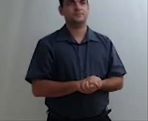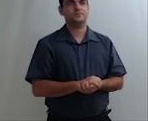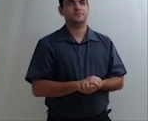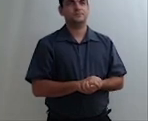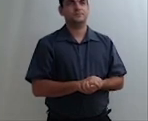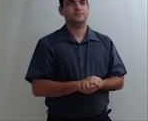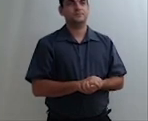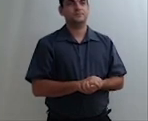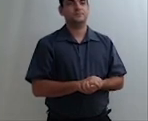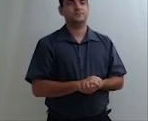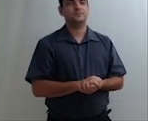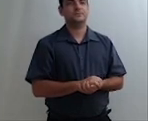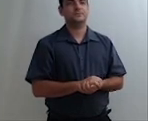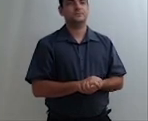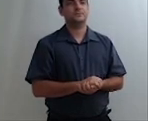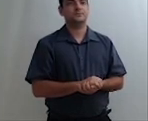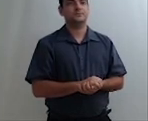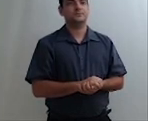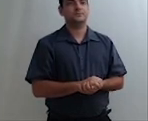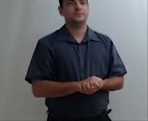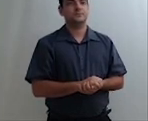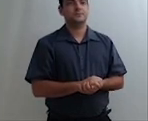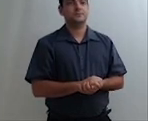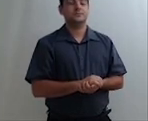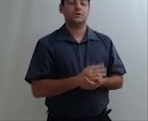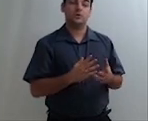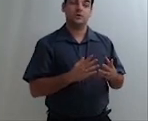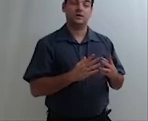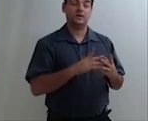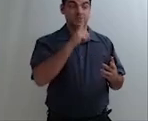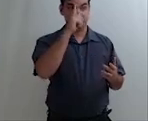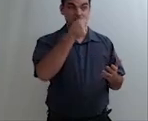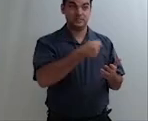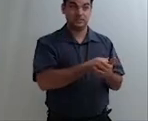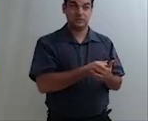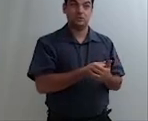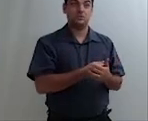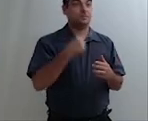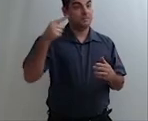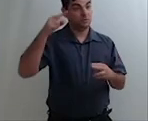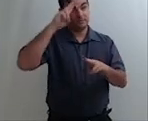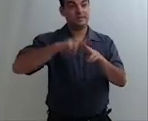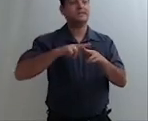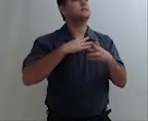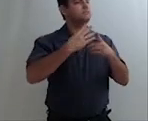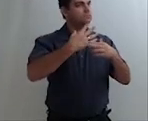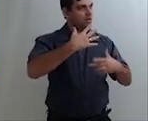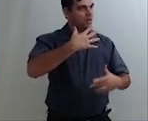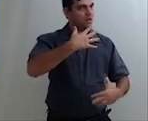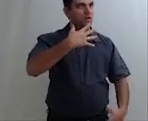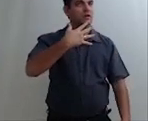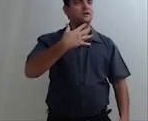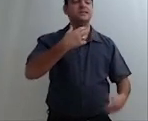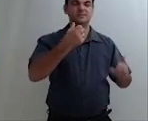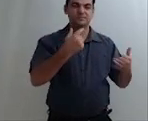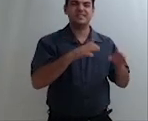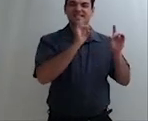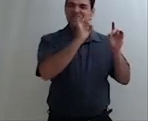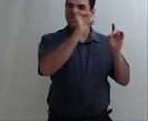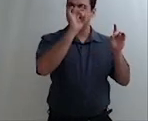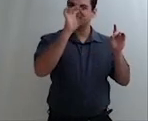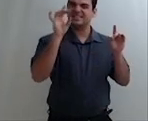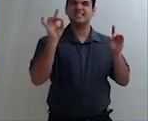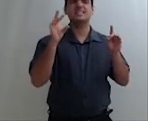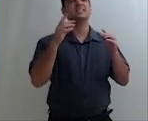preventiva é densa e aponta exatamente essas circunstâncias e a gravidade de cada uma delas homicídio